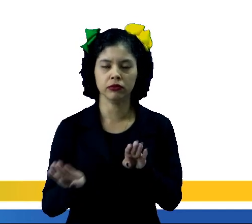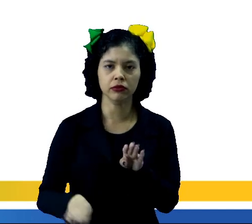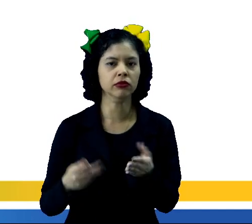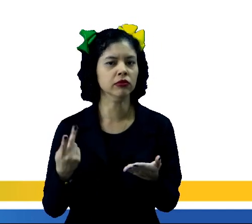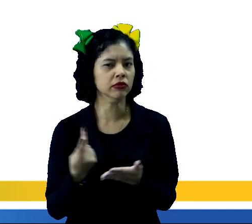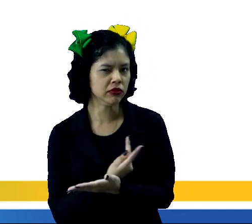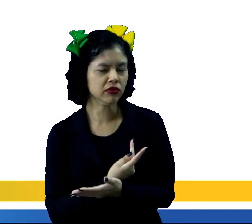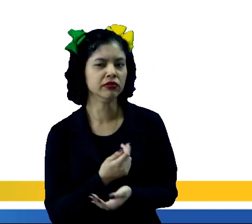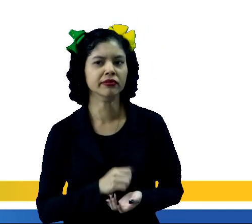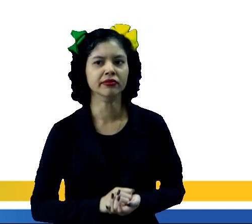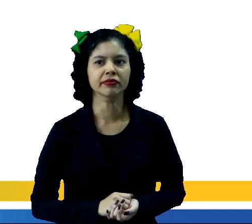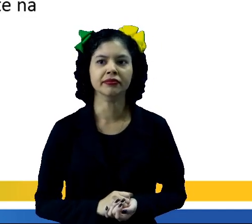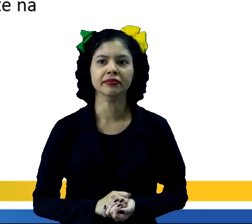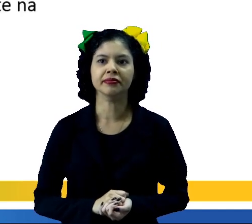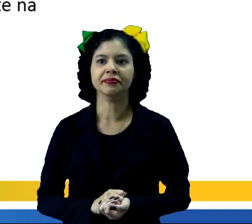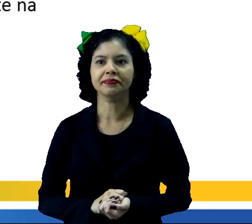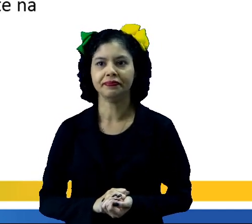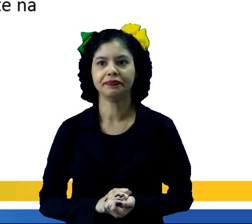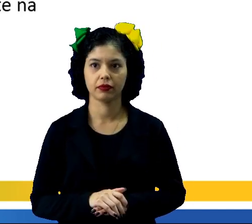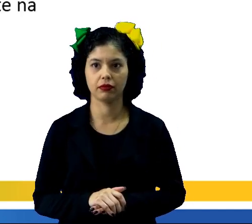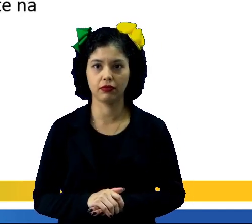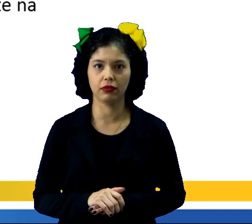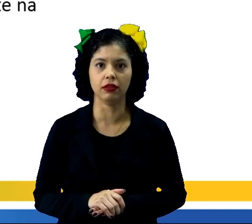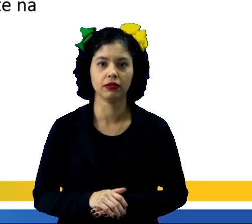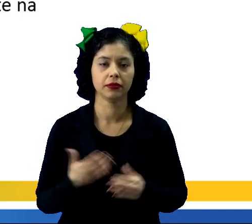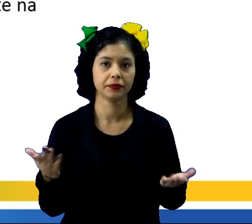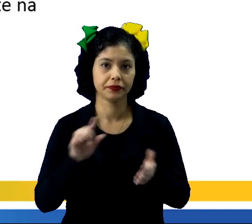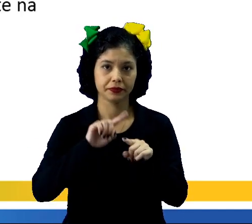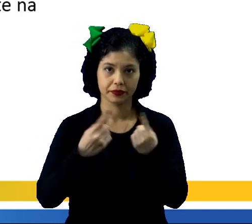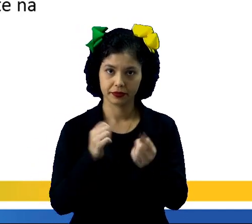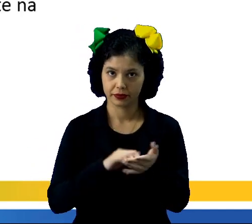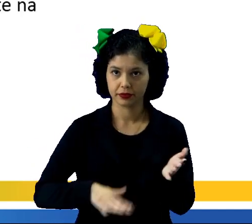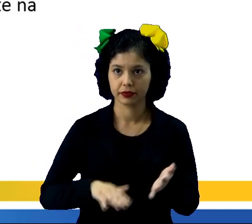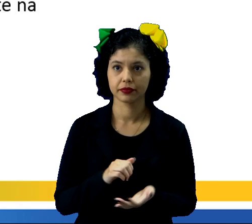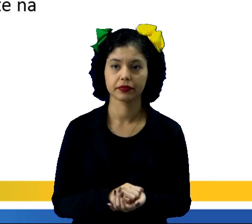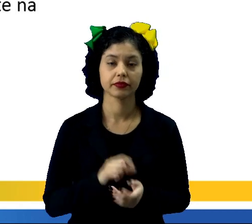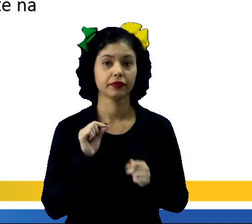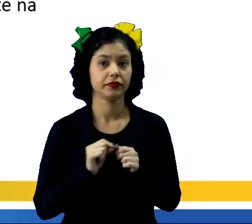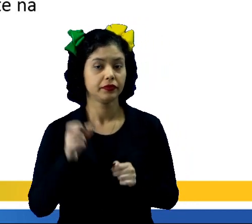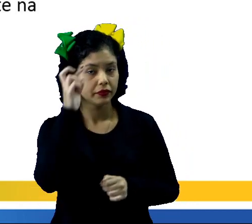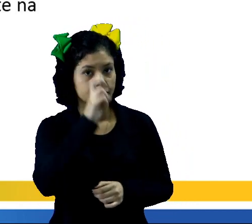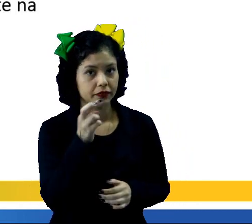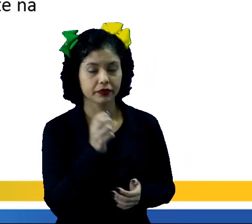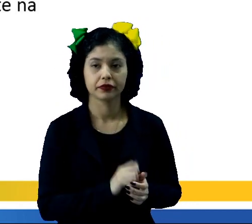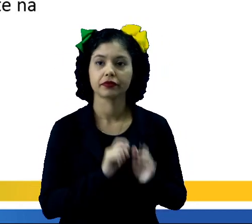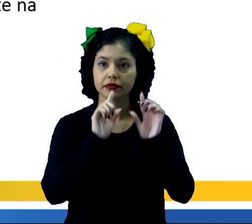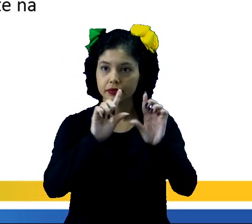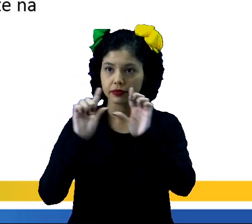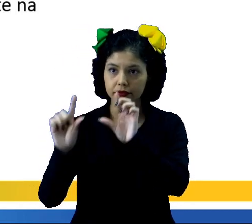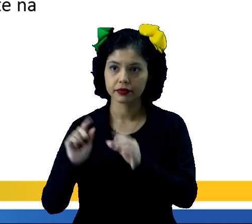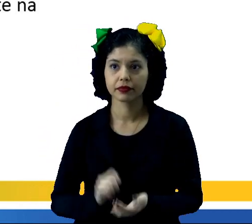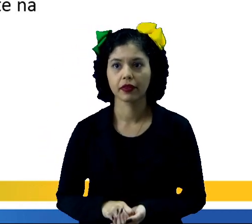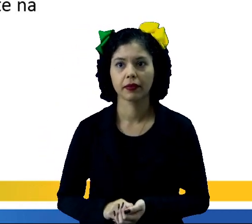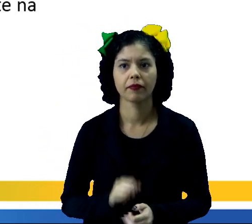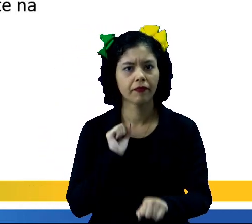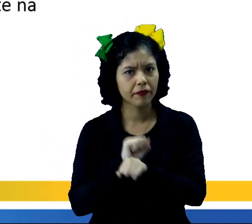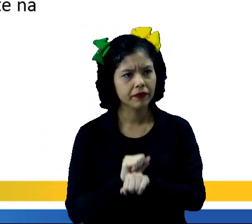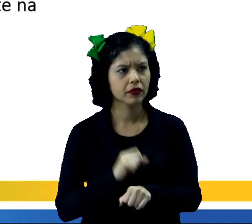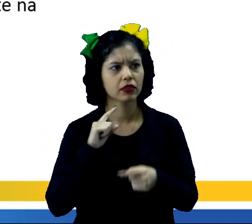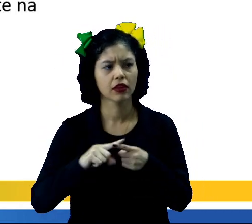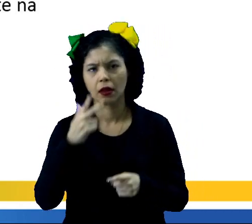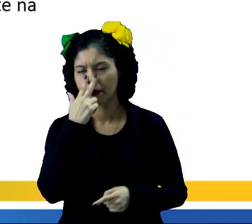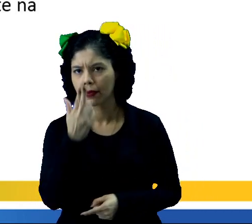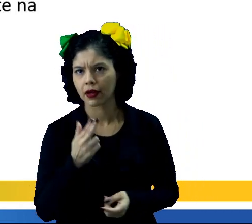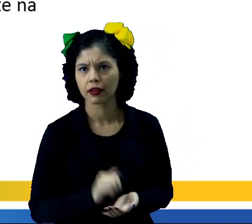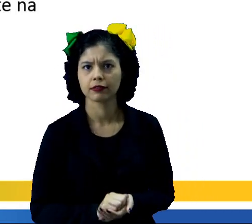ou errado, né? Então vamos lá, mais uma questão. Fazendo a minha análise da charge, né? Te parei porque